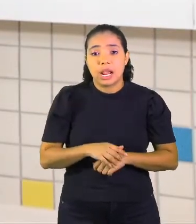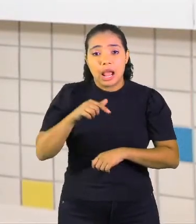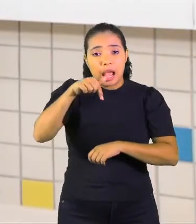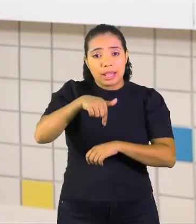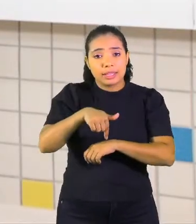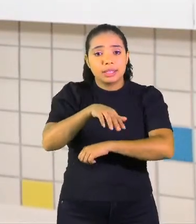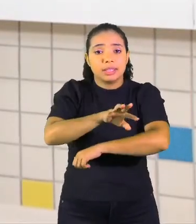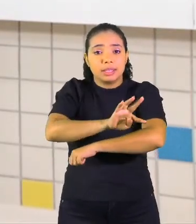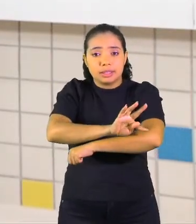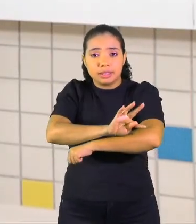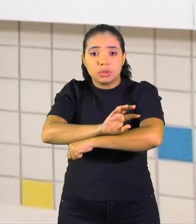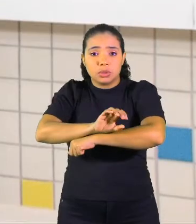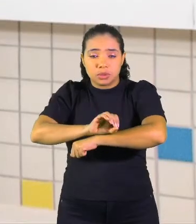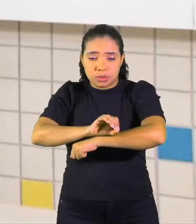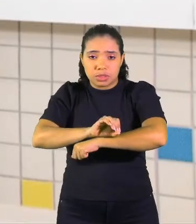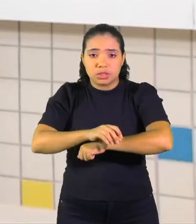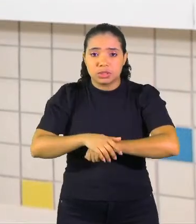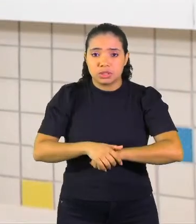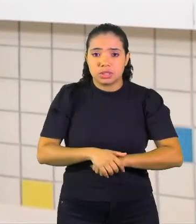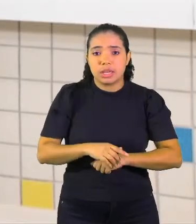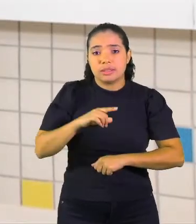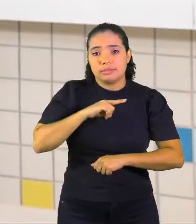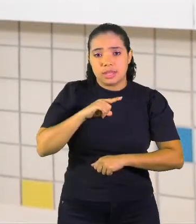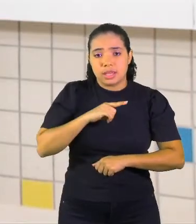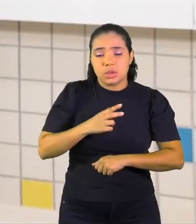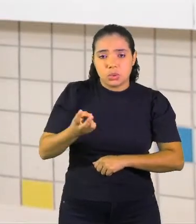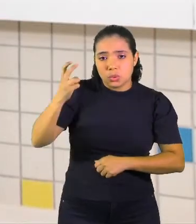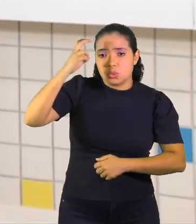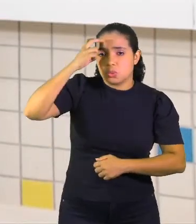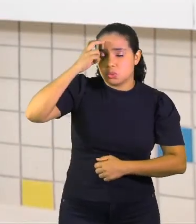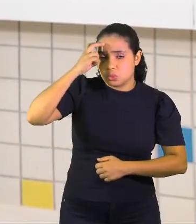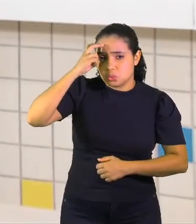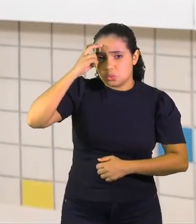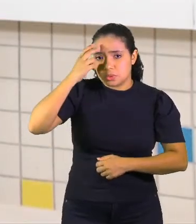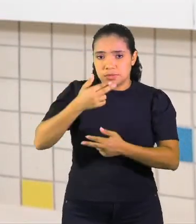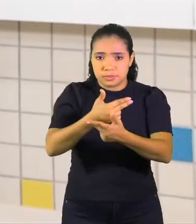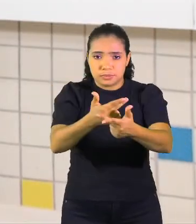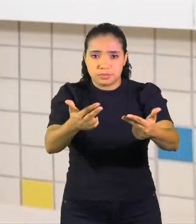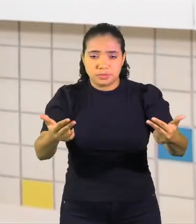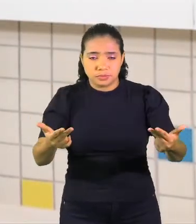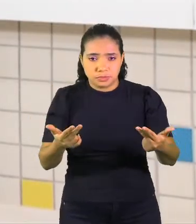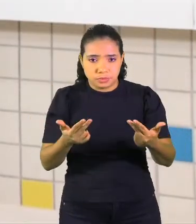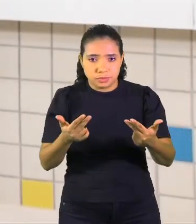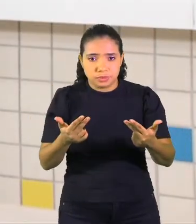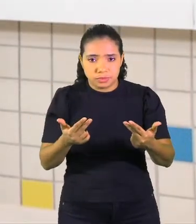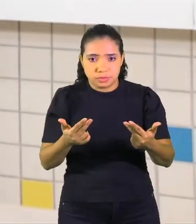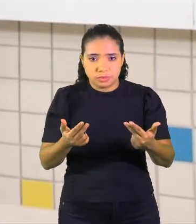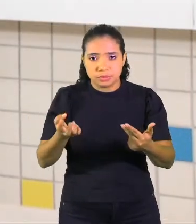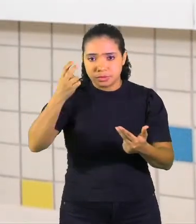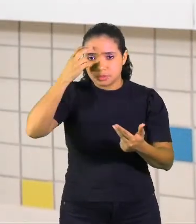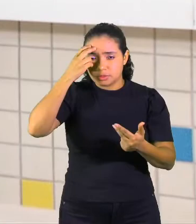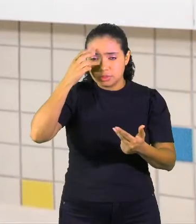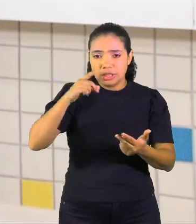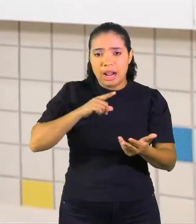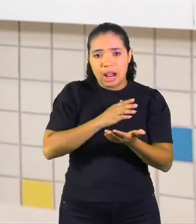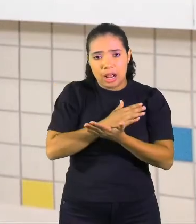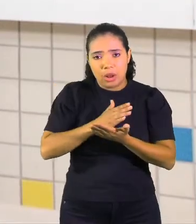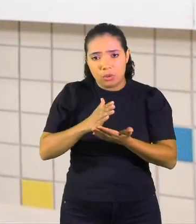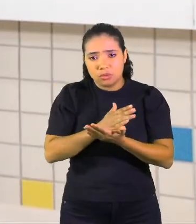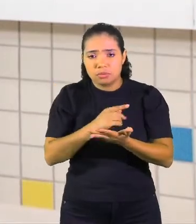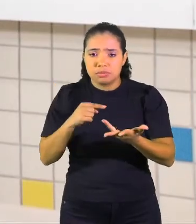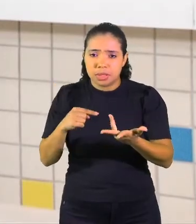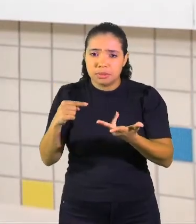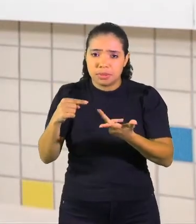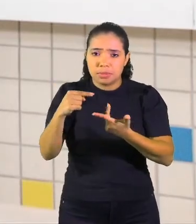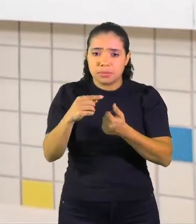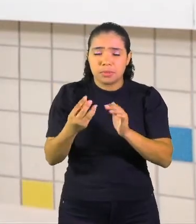Tocantins, faz parte da nossa cultura, da nossa diversidade cultural, eu coloquei alguns aspectos para vocês.